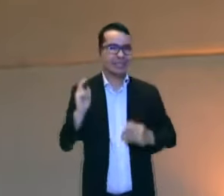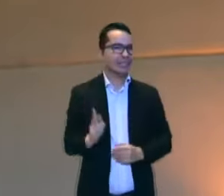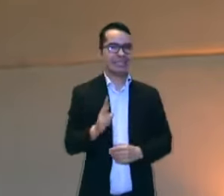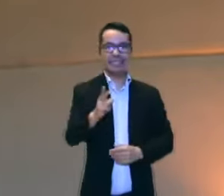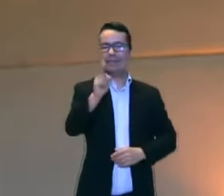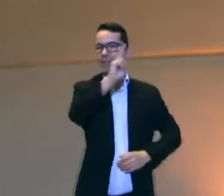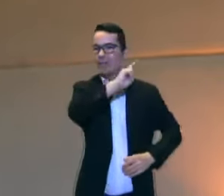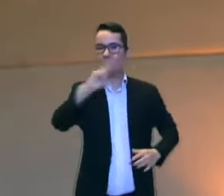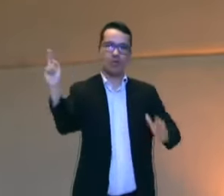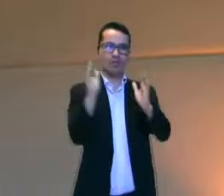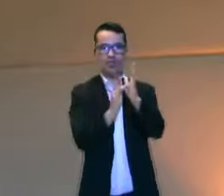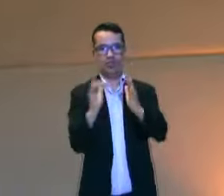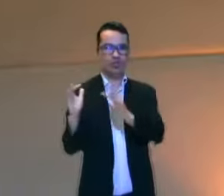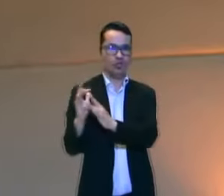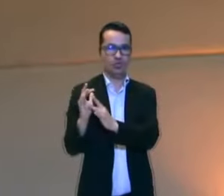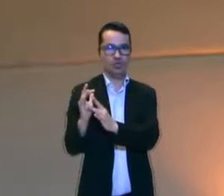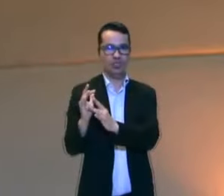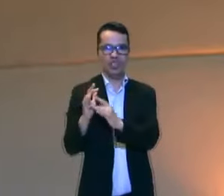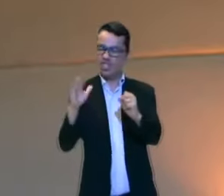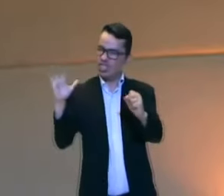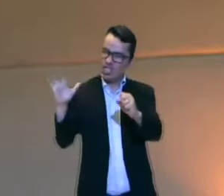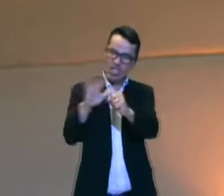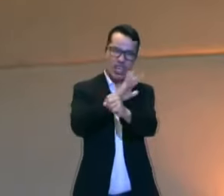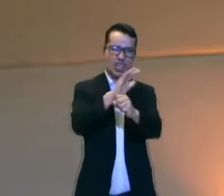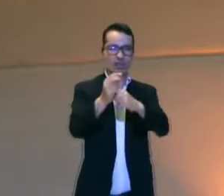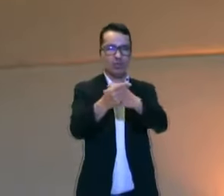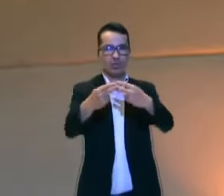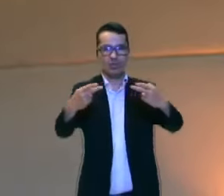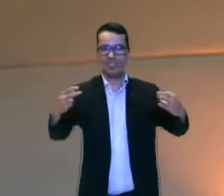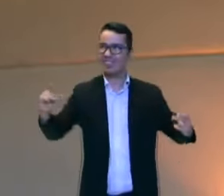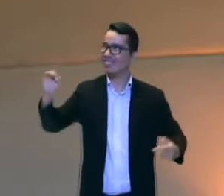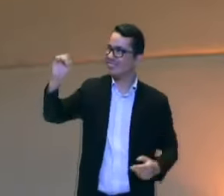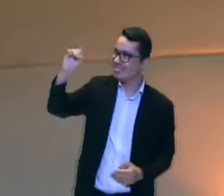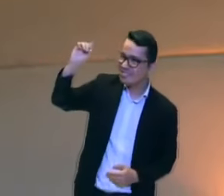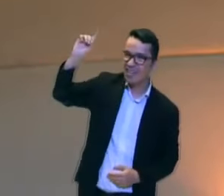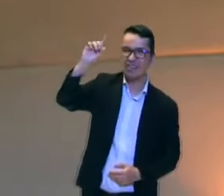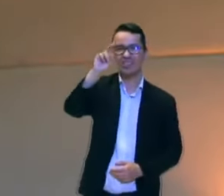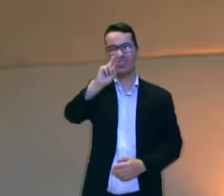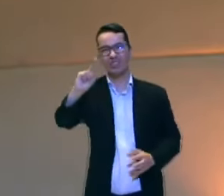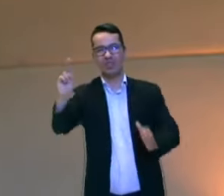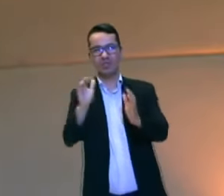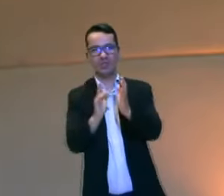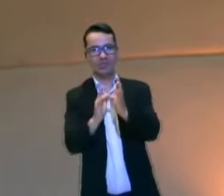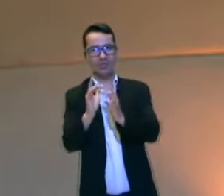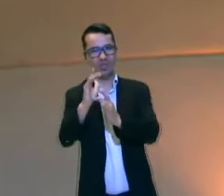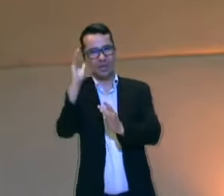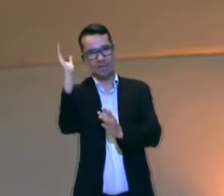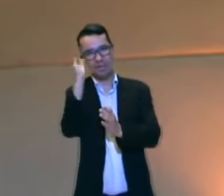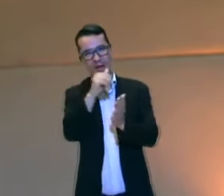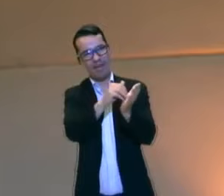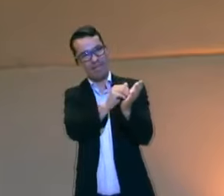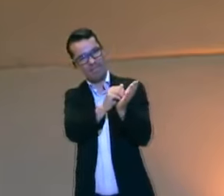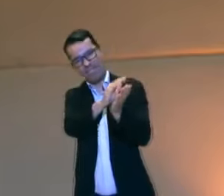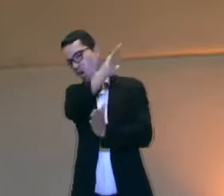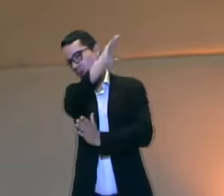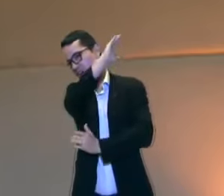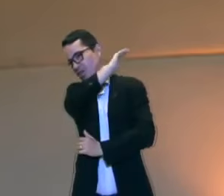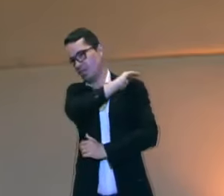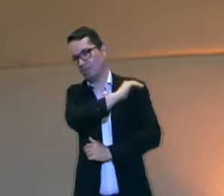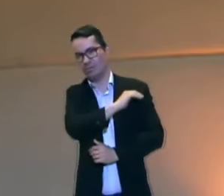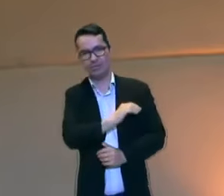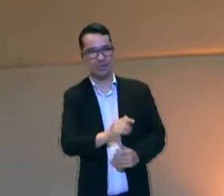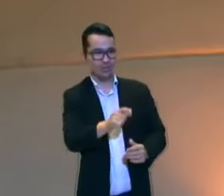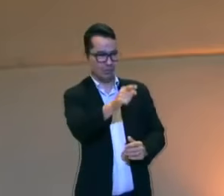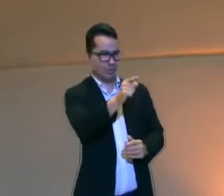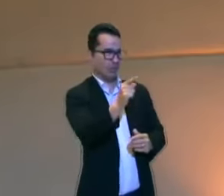vai ser engodado aqui, fisgado. Amém? Vamos orar aqui? Põe a mão na sua cabeça